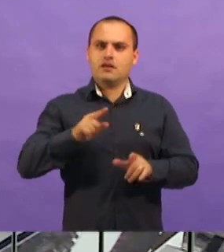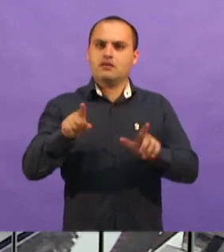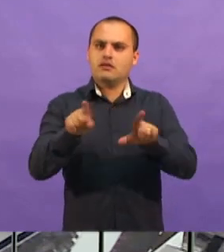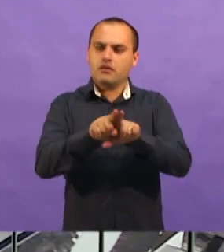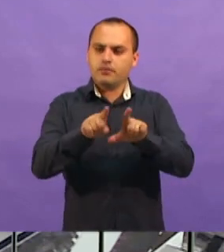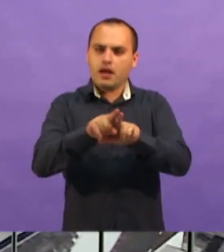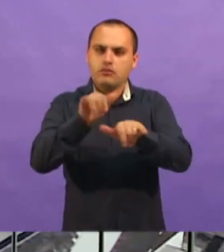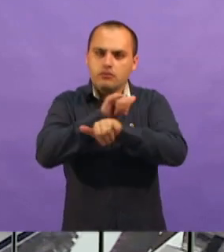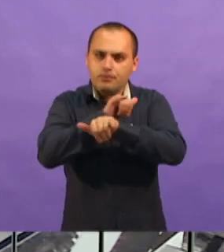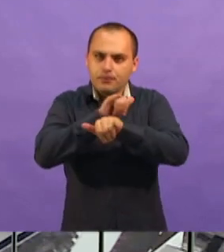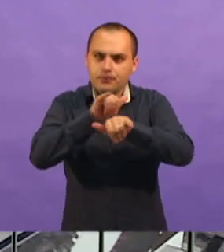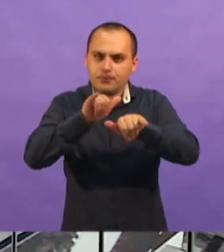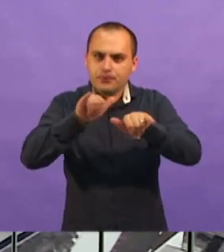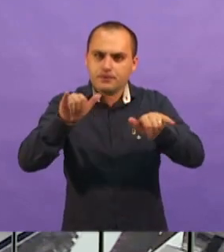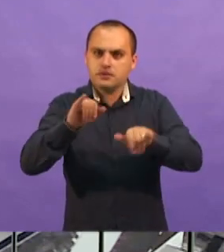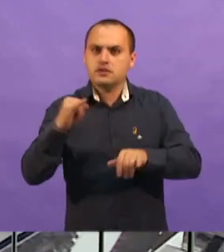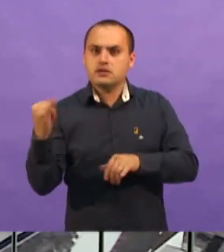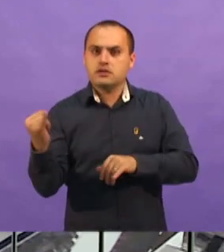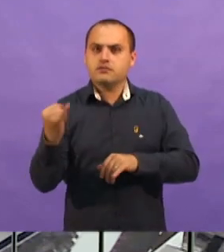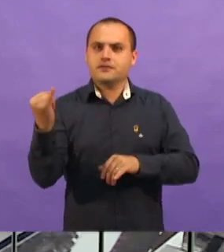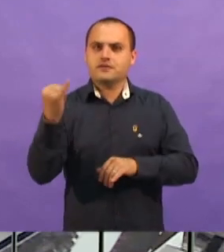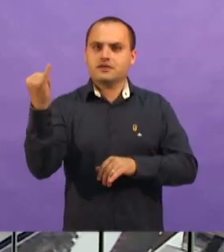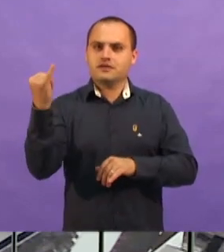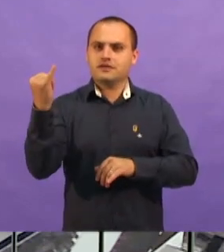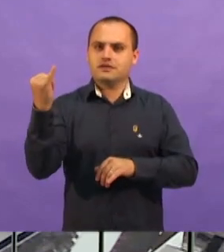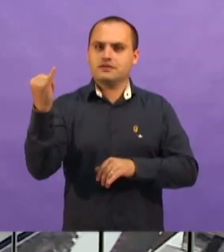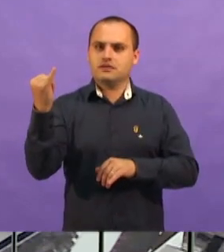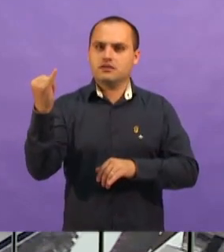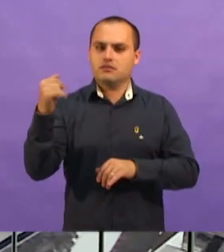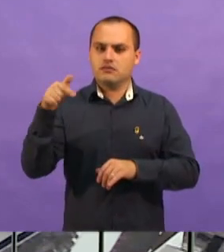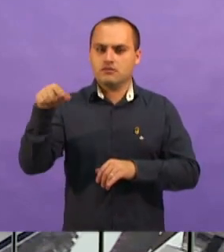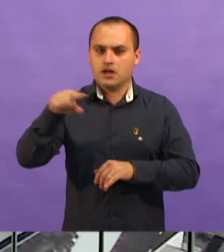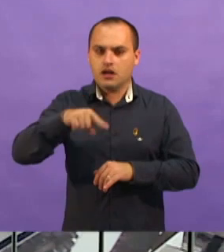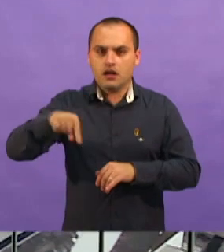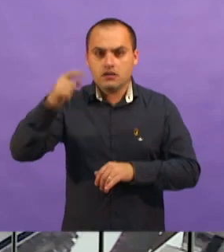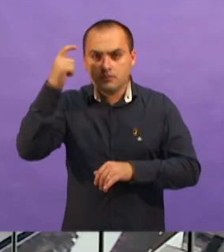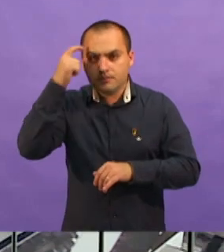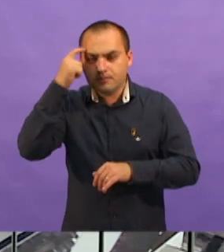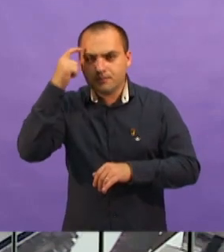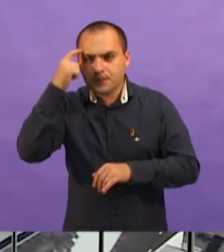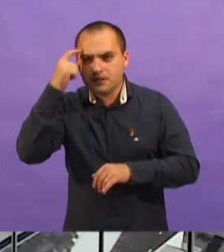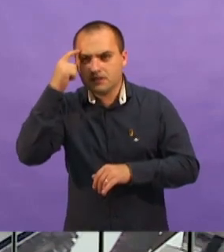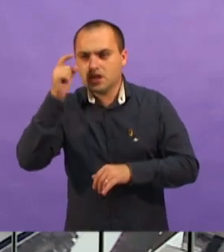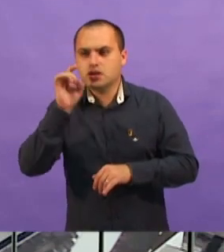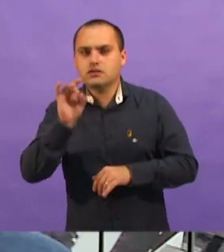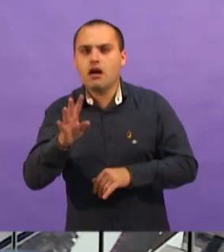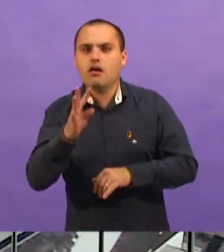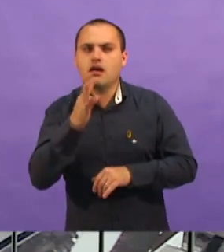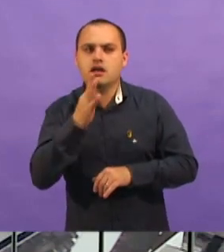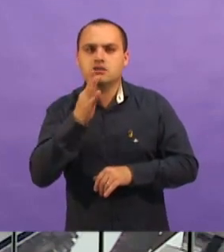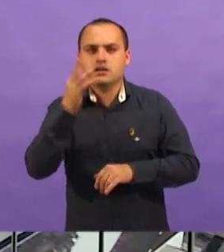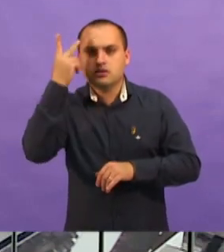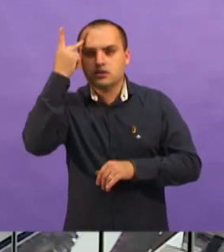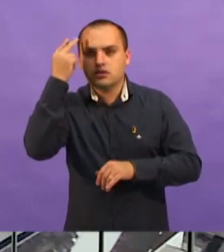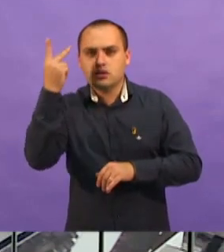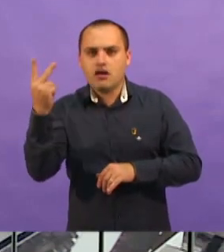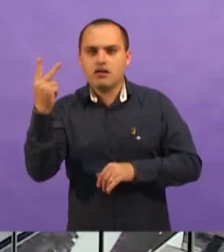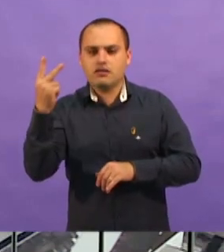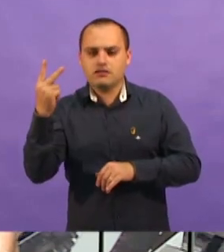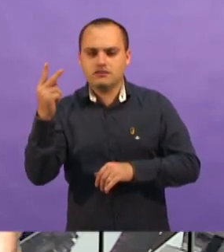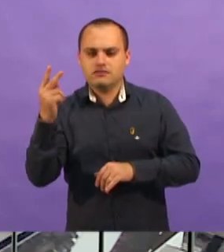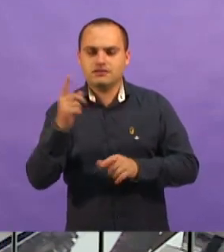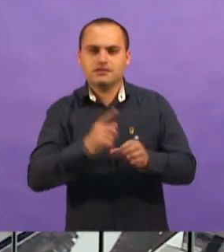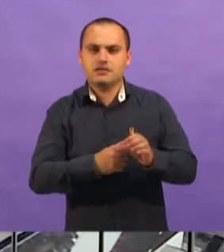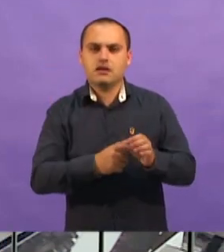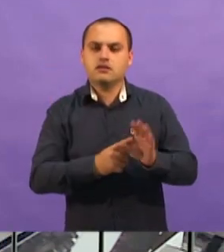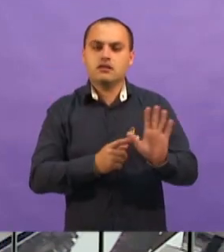a história, para que as pessoas possam também não conhecer a história da cidade, mas se reconhecer dentro da